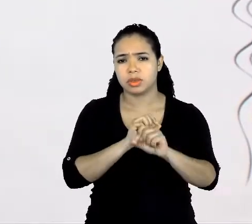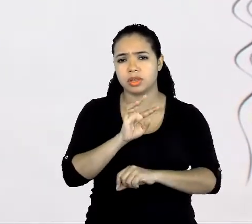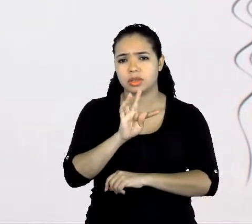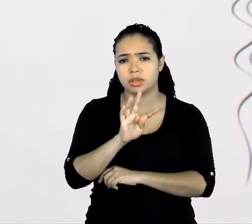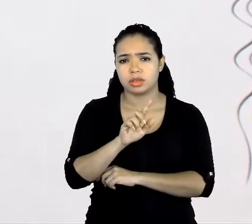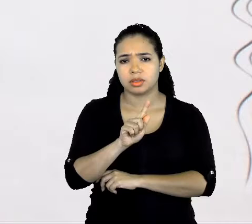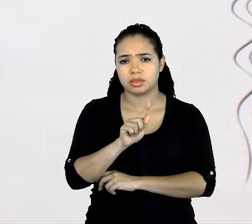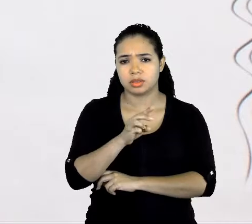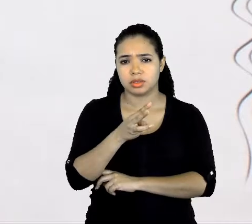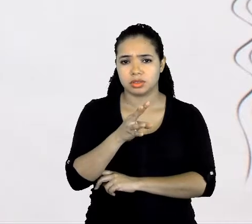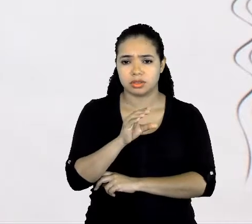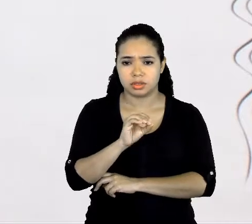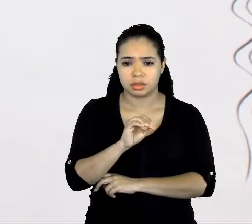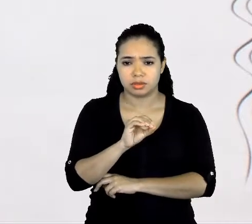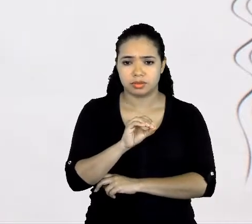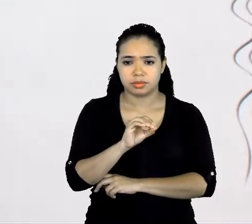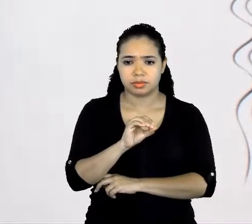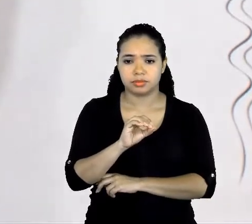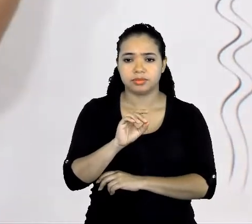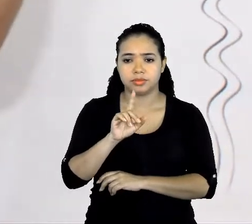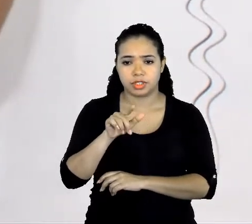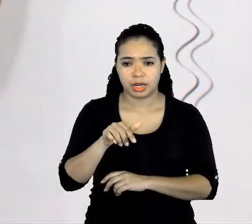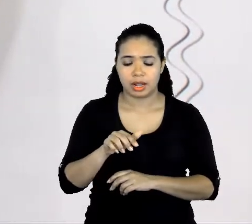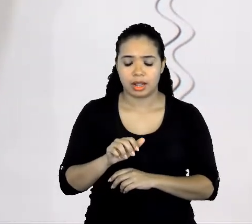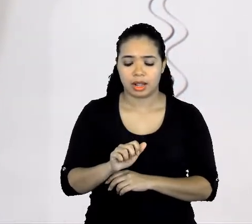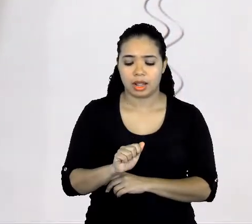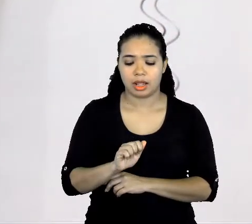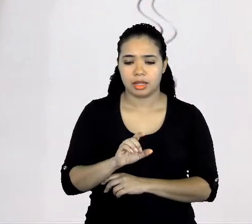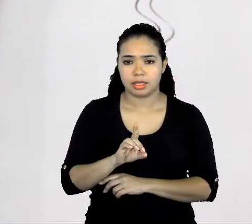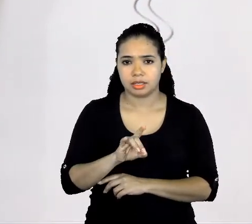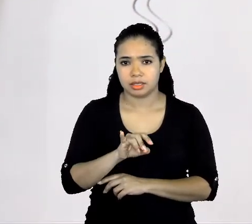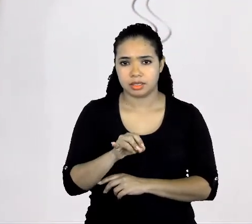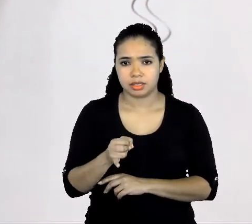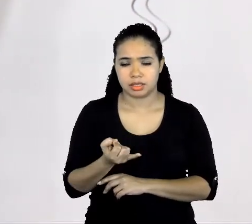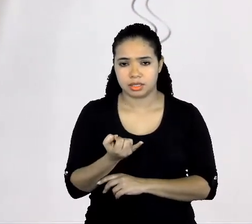30? Cateto adjacente